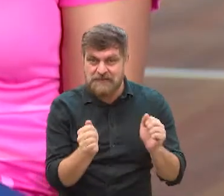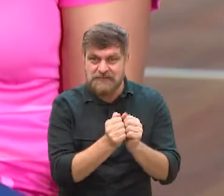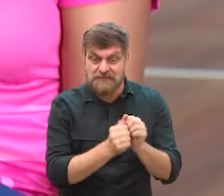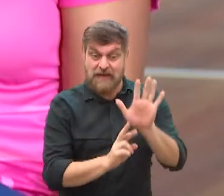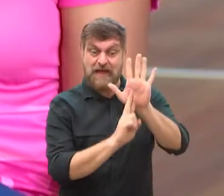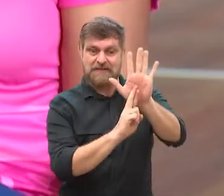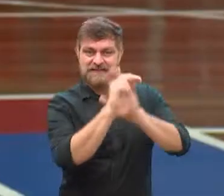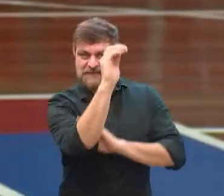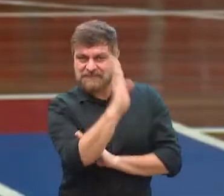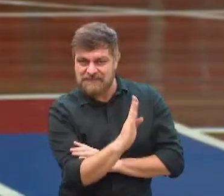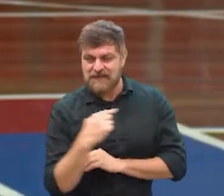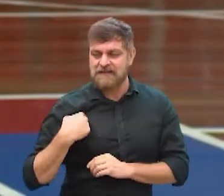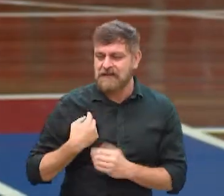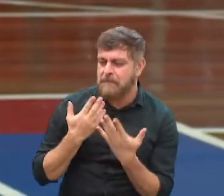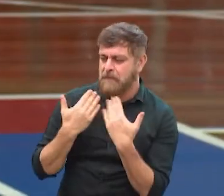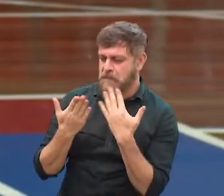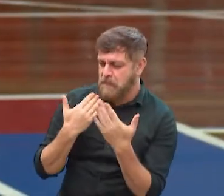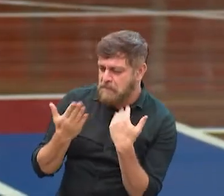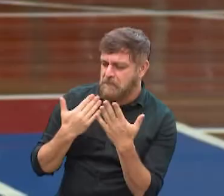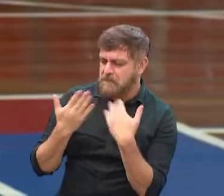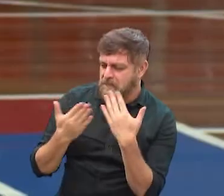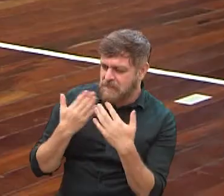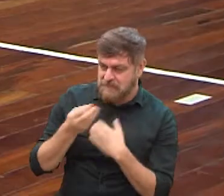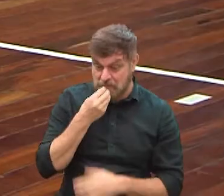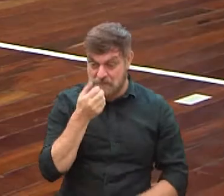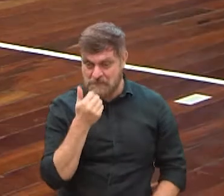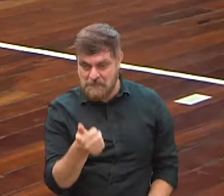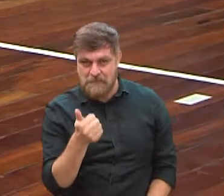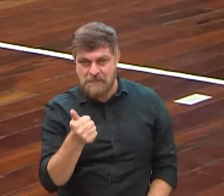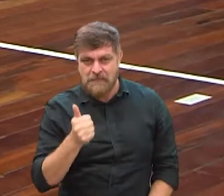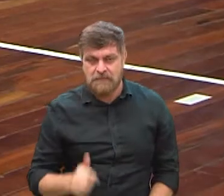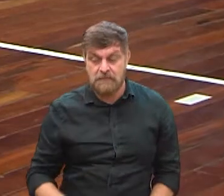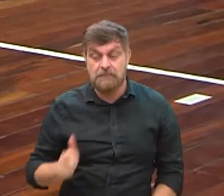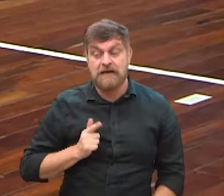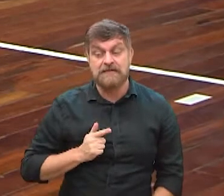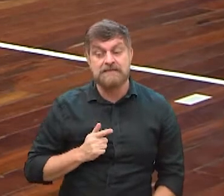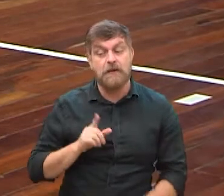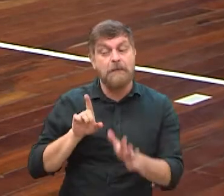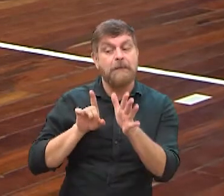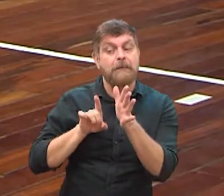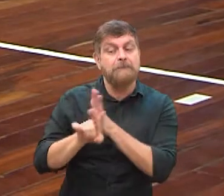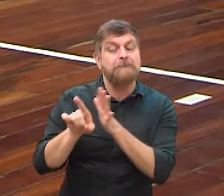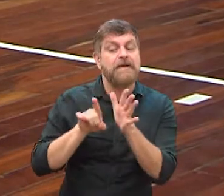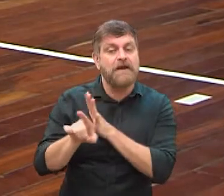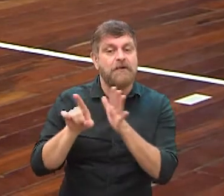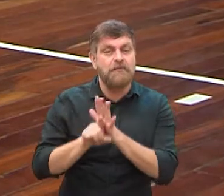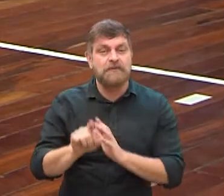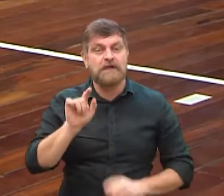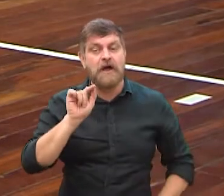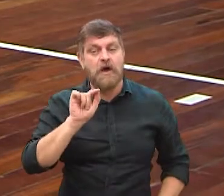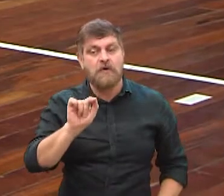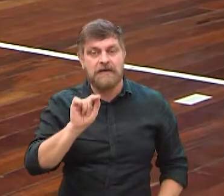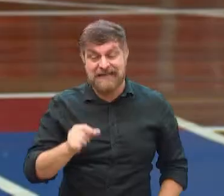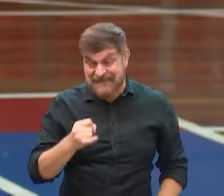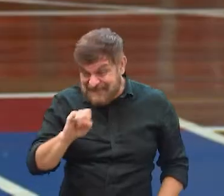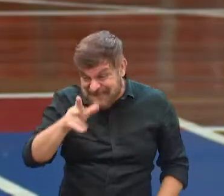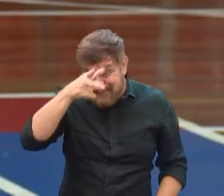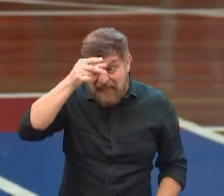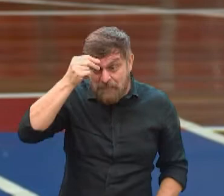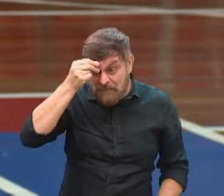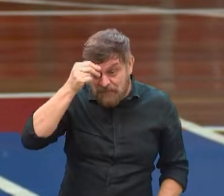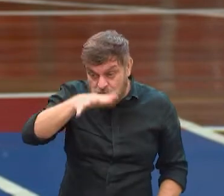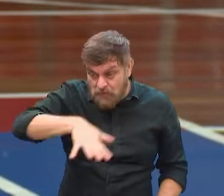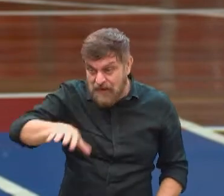esqueci não, viu? A resenha estava boa no intervalo, papo vem, papo vai, mas terminei o primeiro bloco com uma pergunta. O Flávio Prado falou, se não